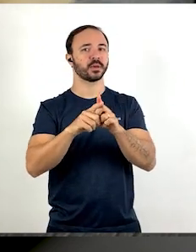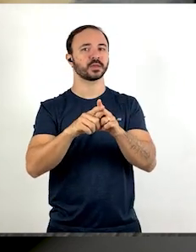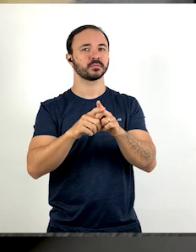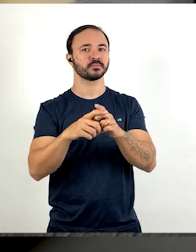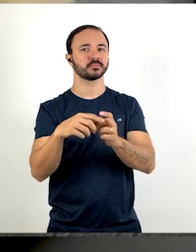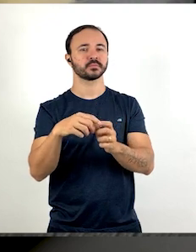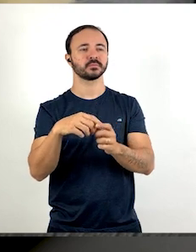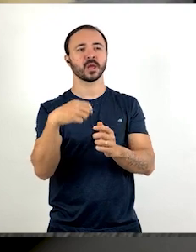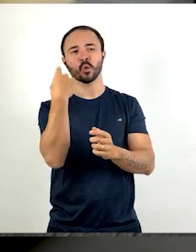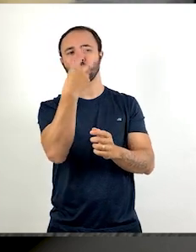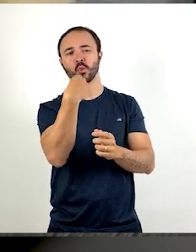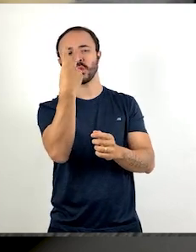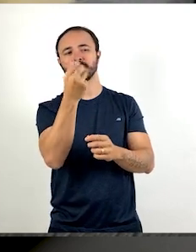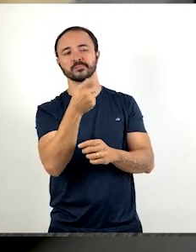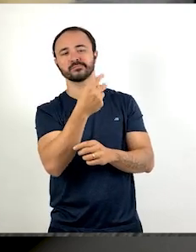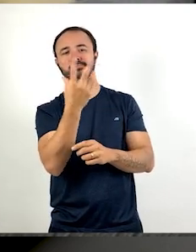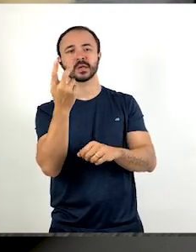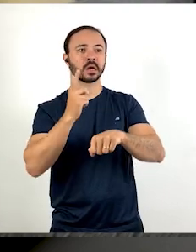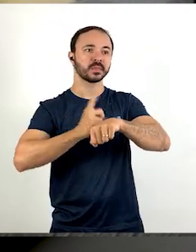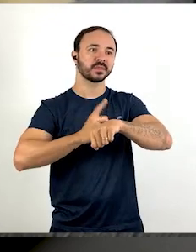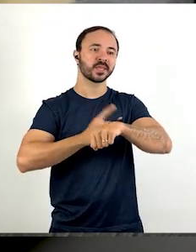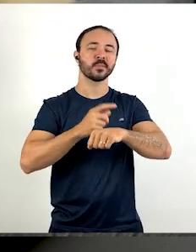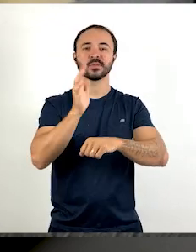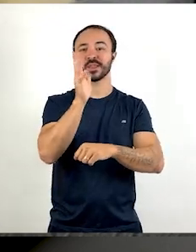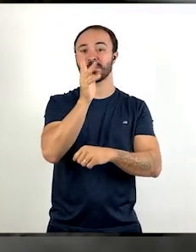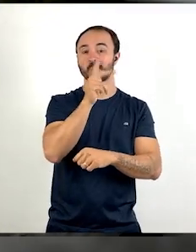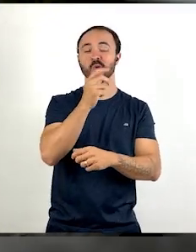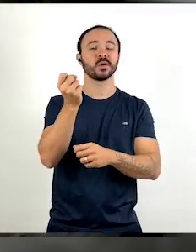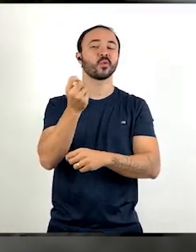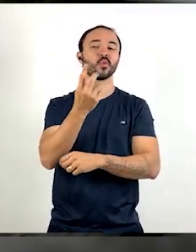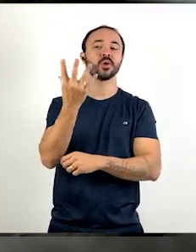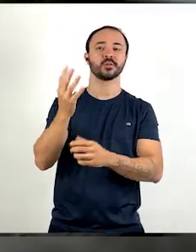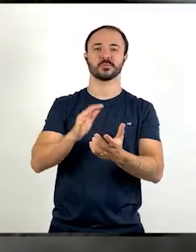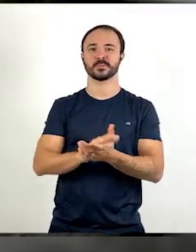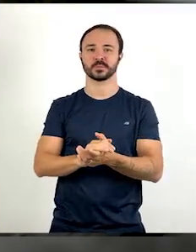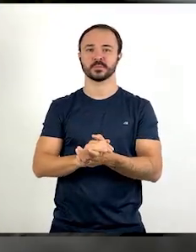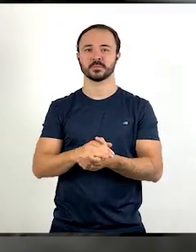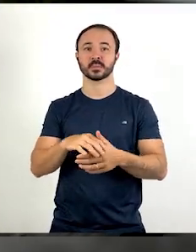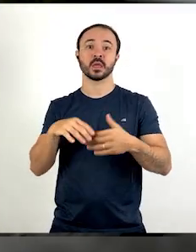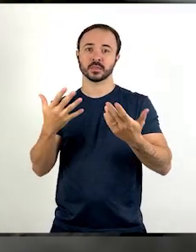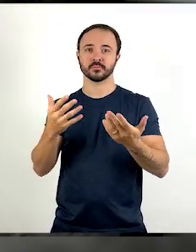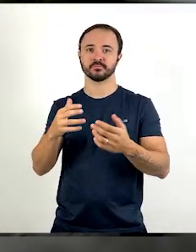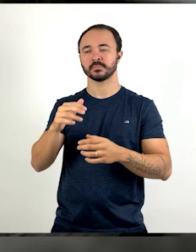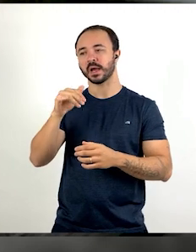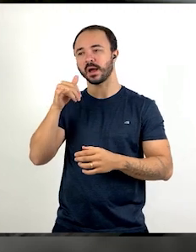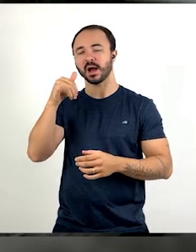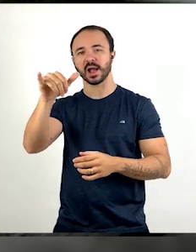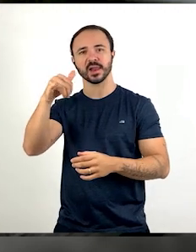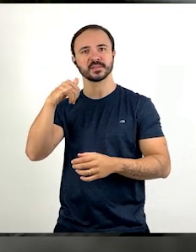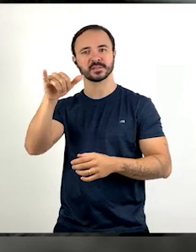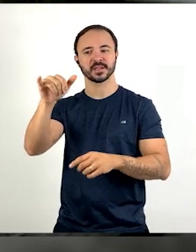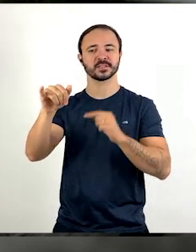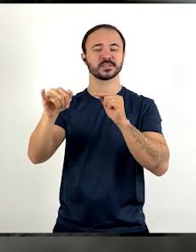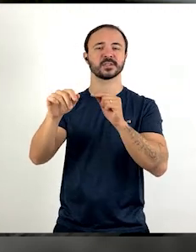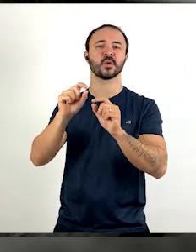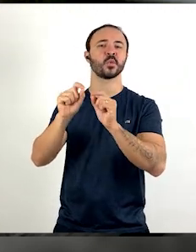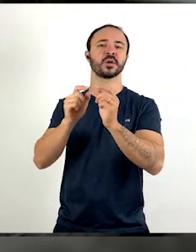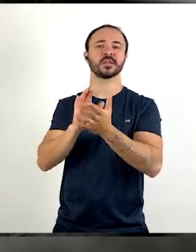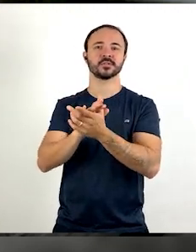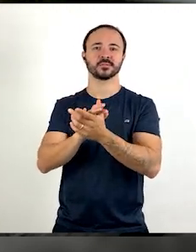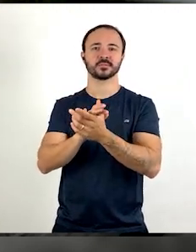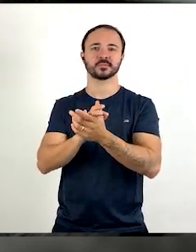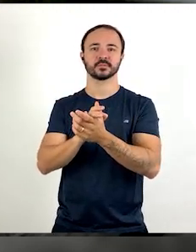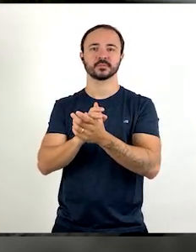tempo gasto na passagem dessas cargas. Ou seja, uma corrente elétrica é